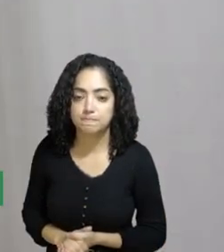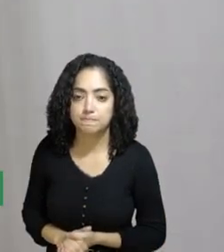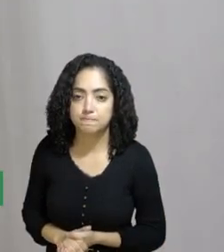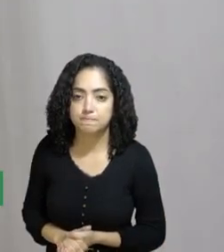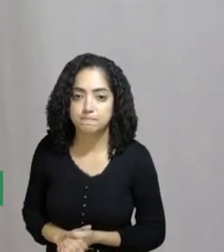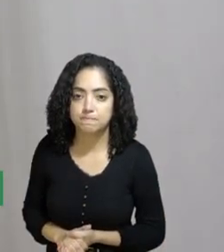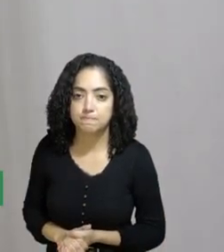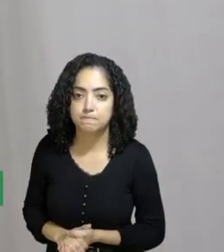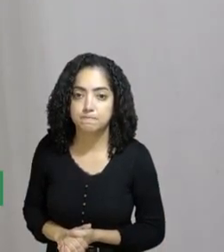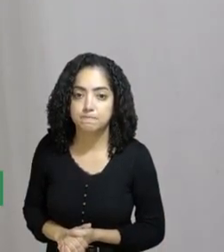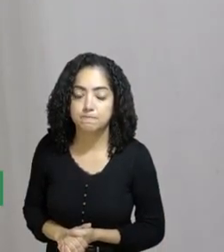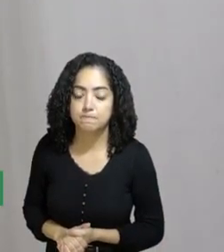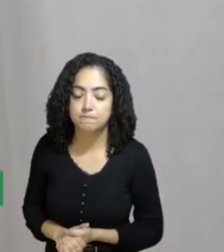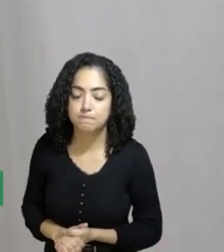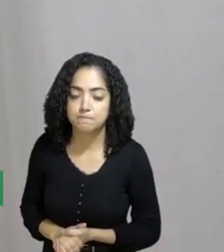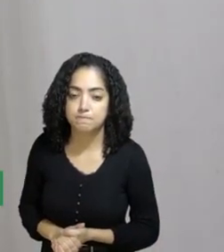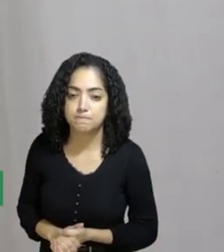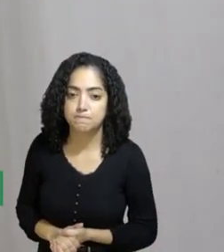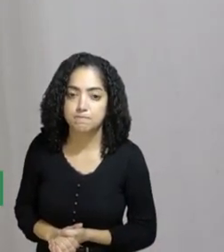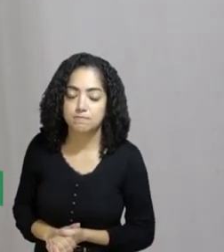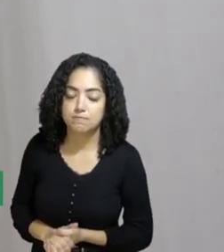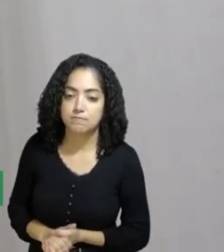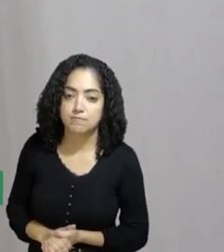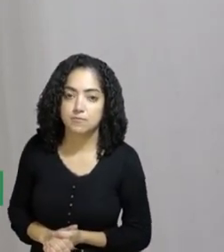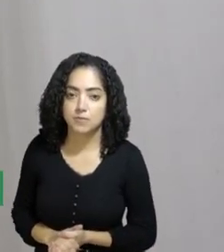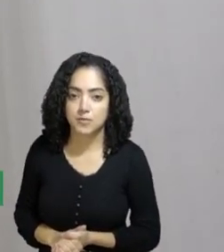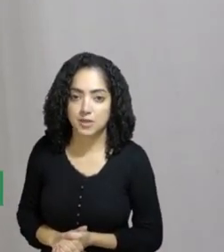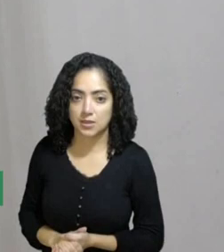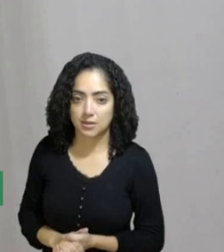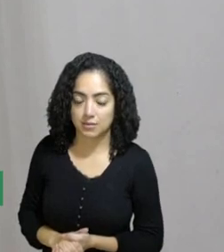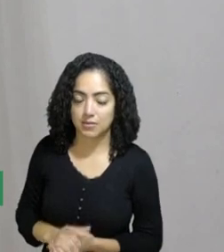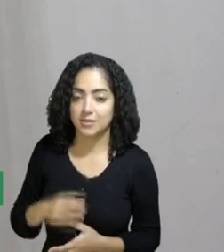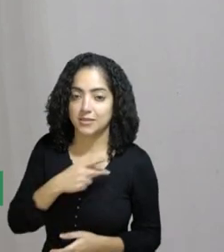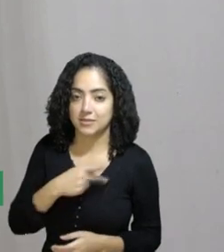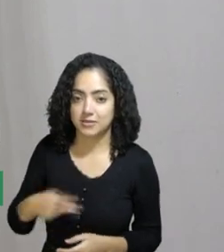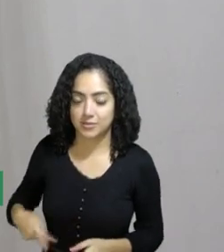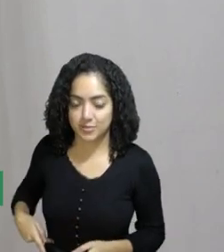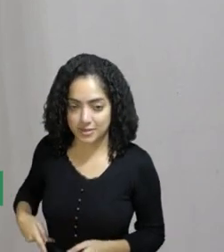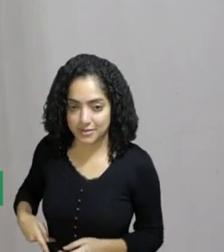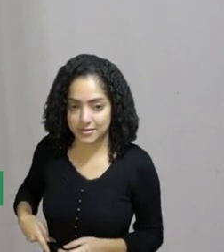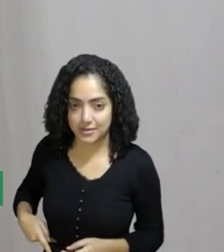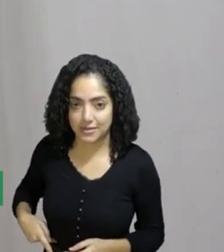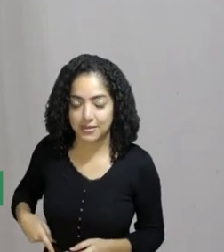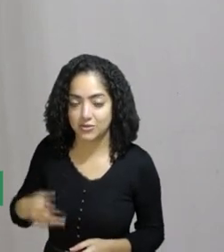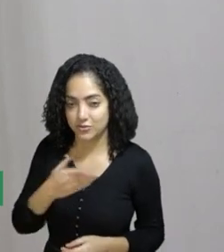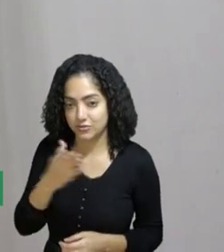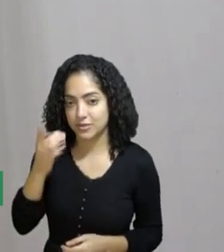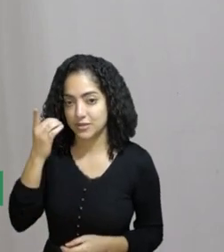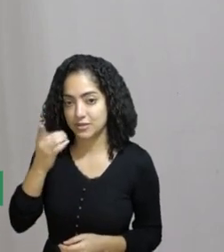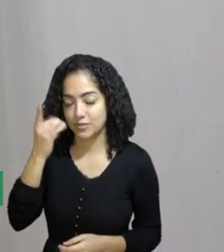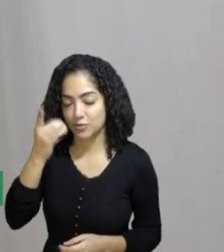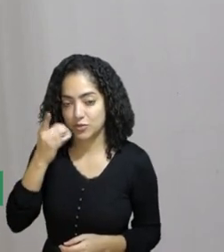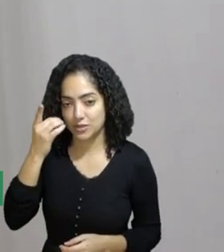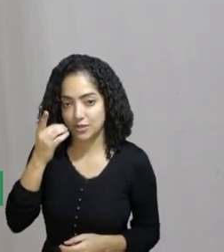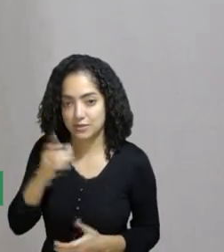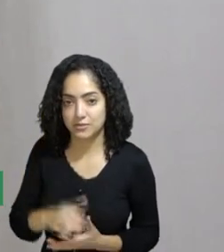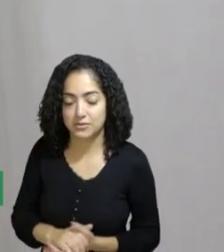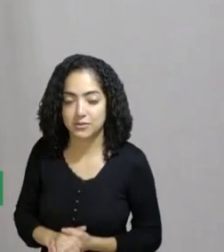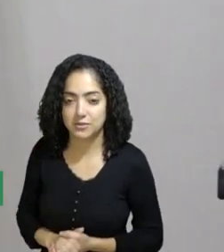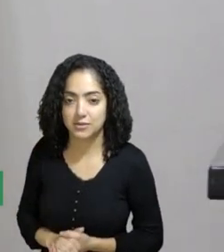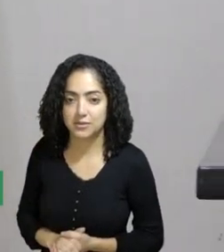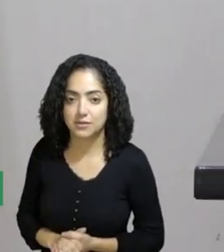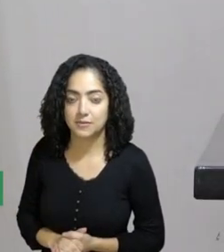Agora sim, deputado Antídio Lunelli. Senhor presidente, prezados deputados e deputadas